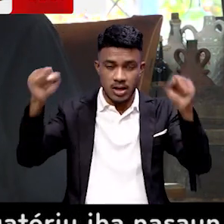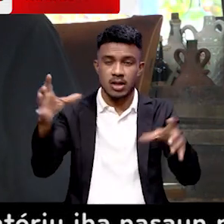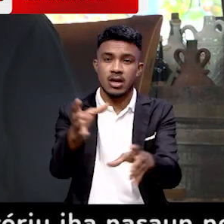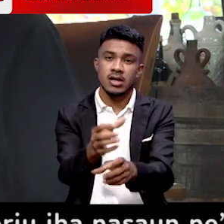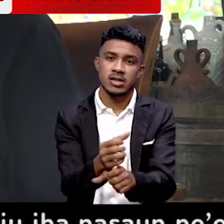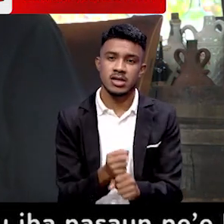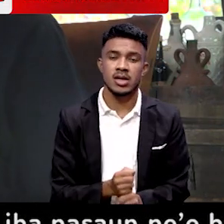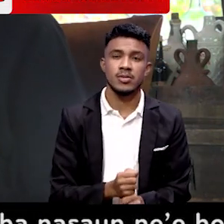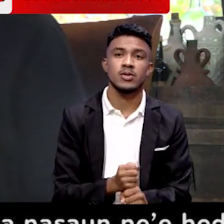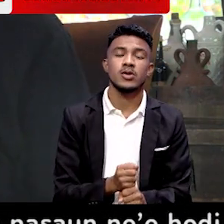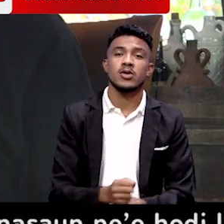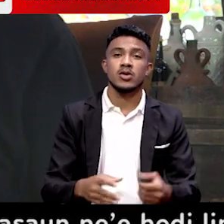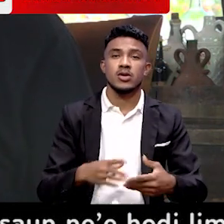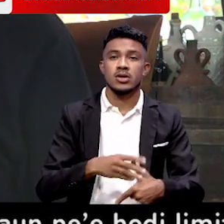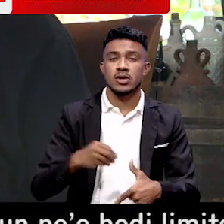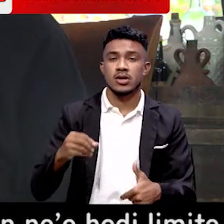$6,